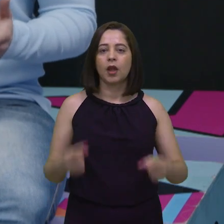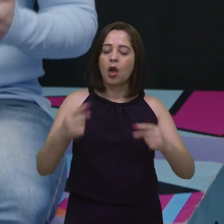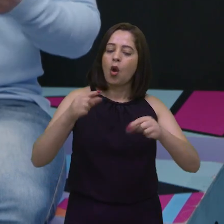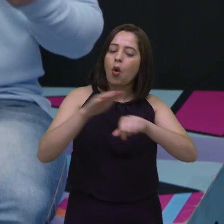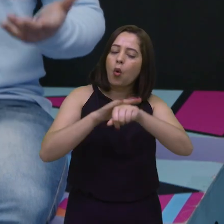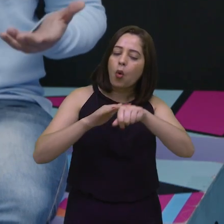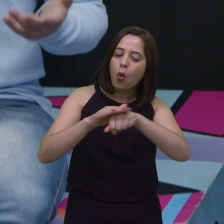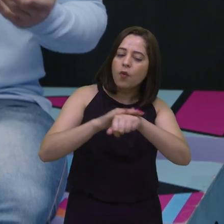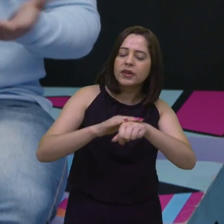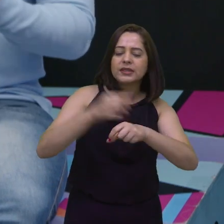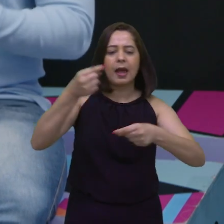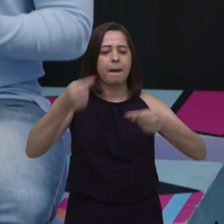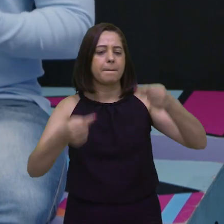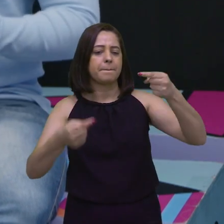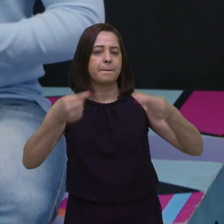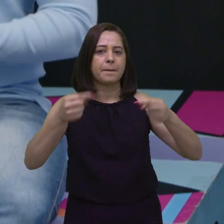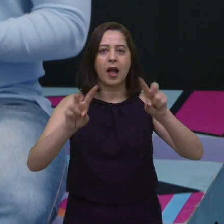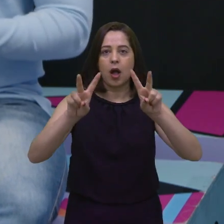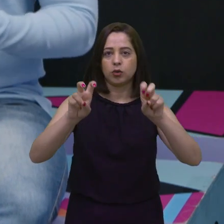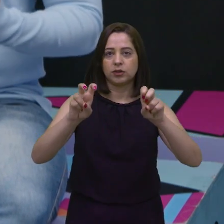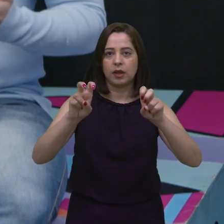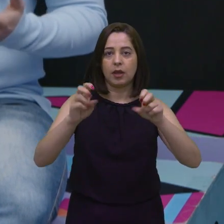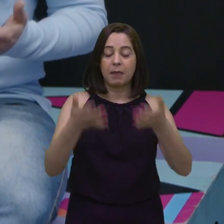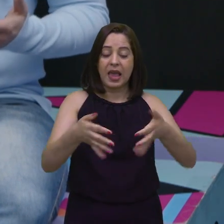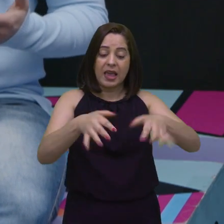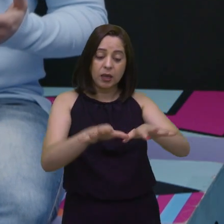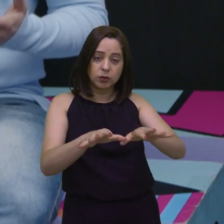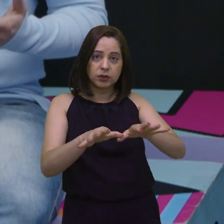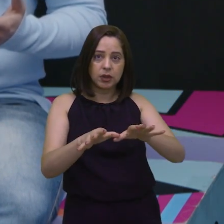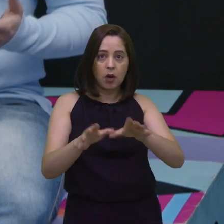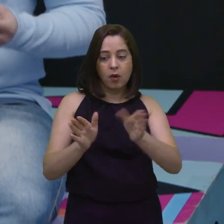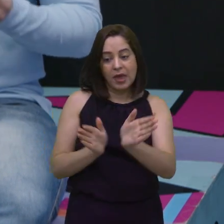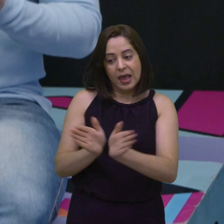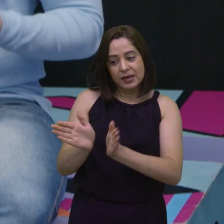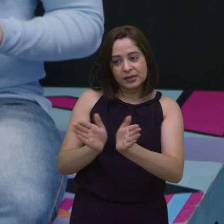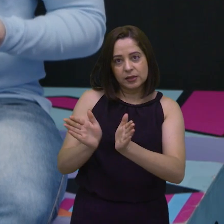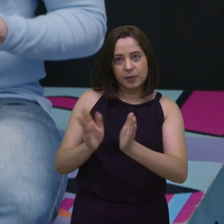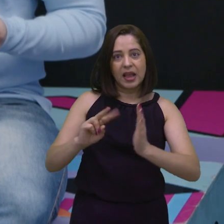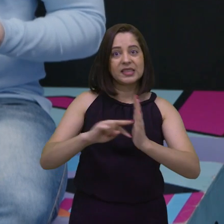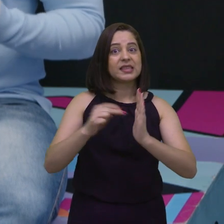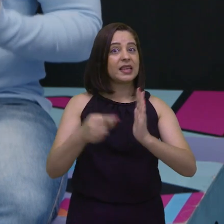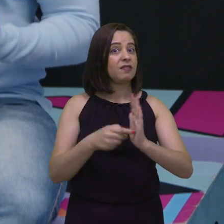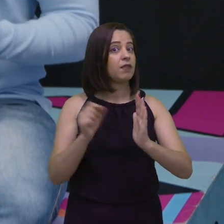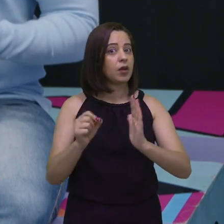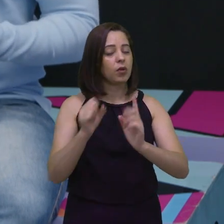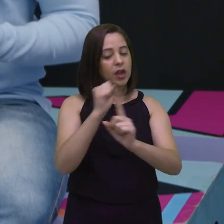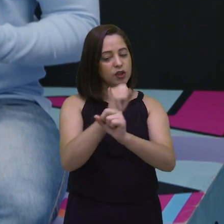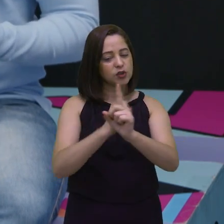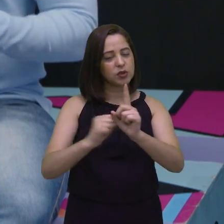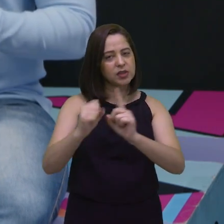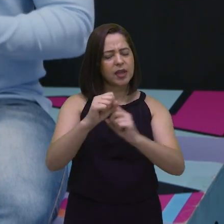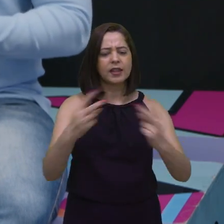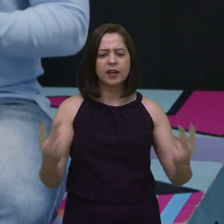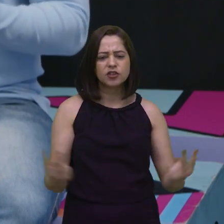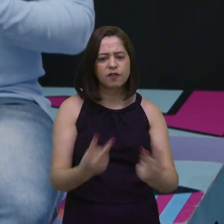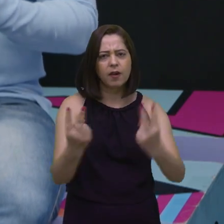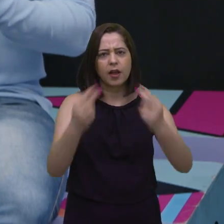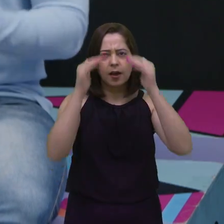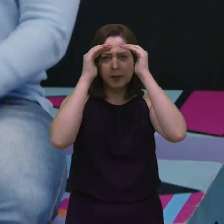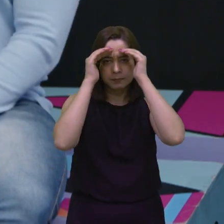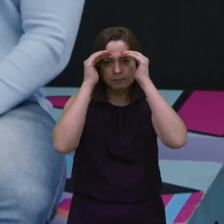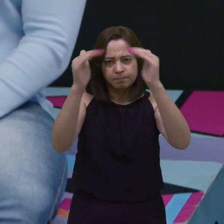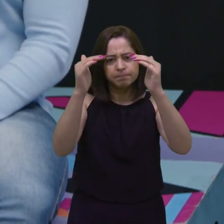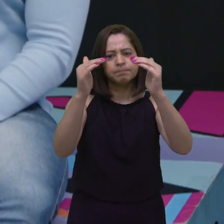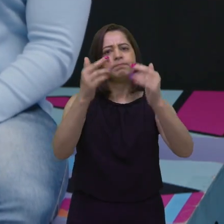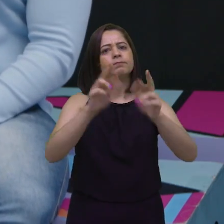Discutir sobre inclusão e acessibilidade é, ao mesmo tempo, debater sobre a importância de se criar uma sociedade que valoriza e